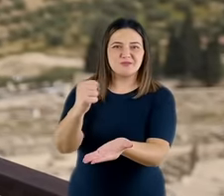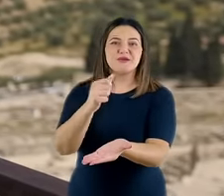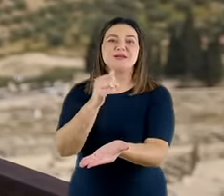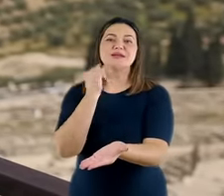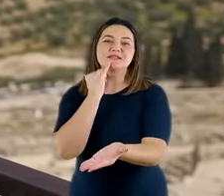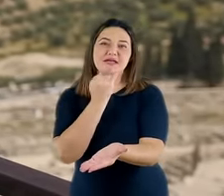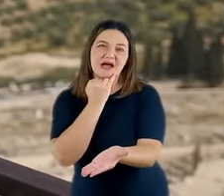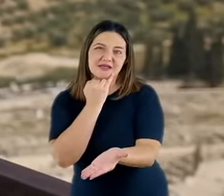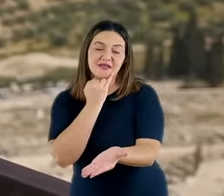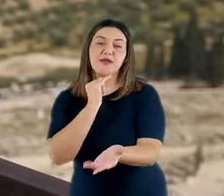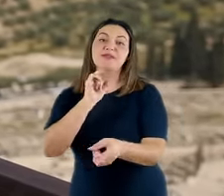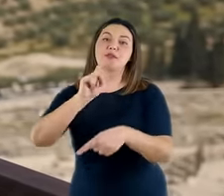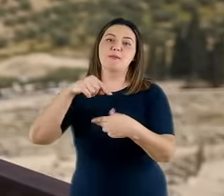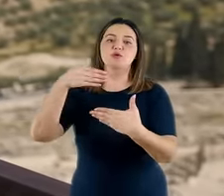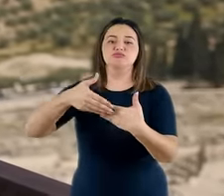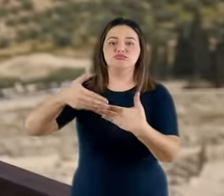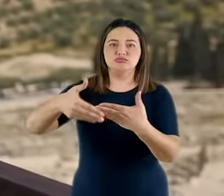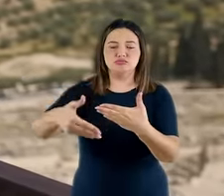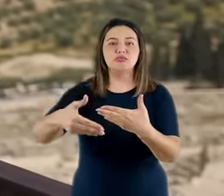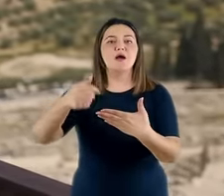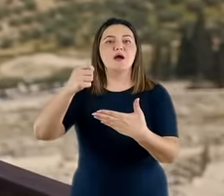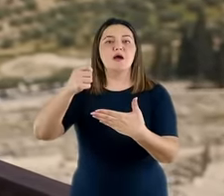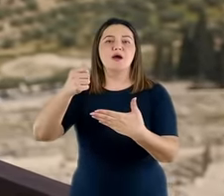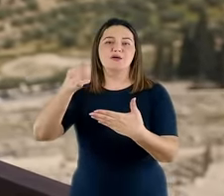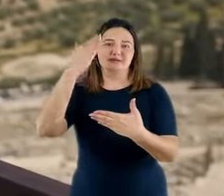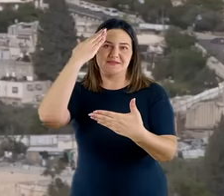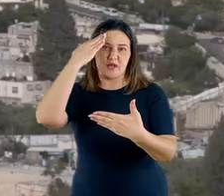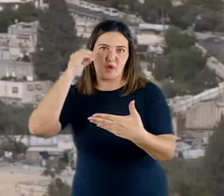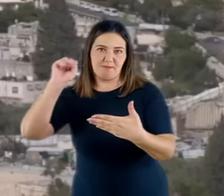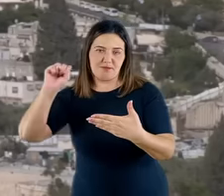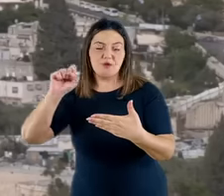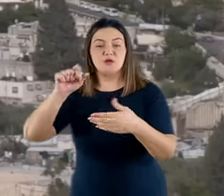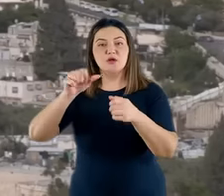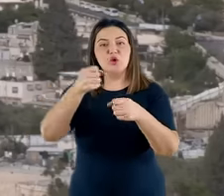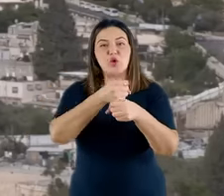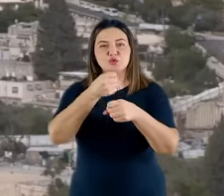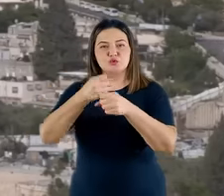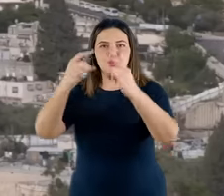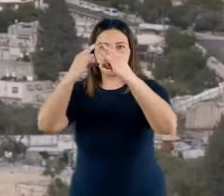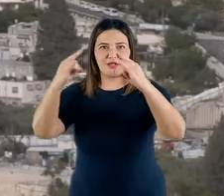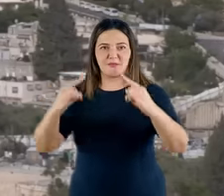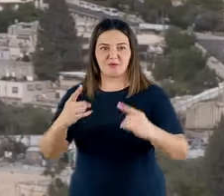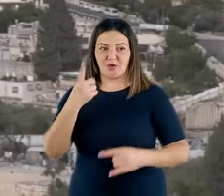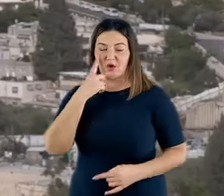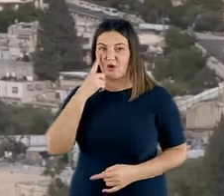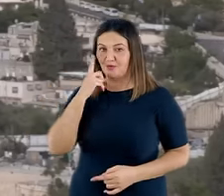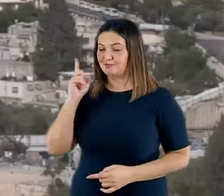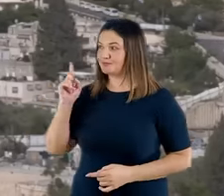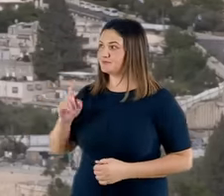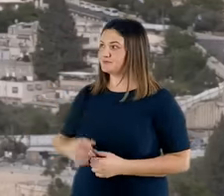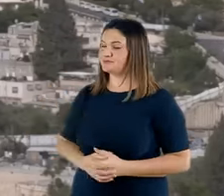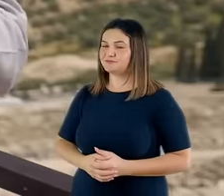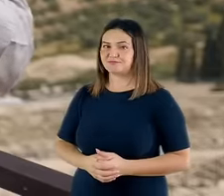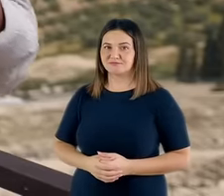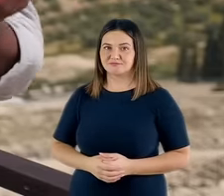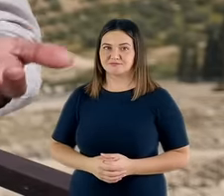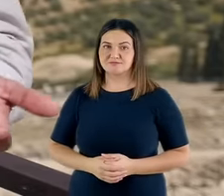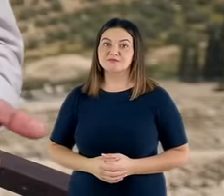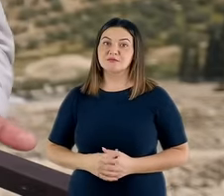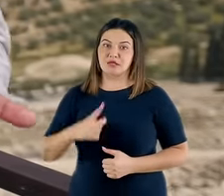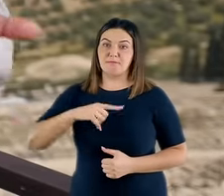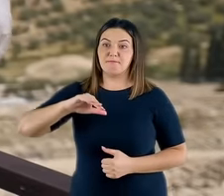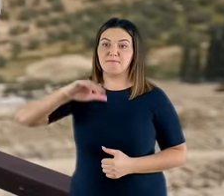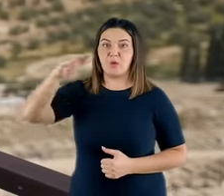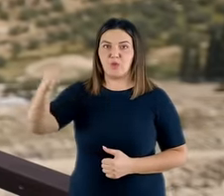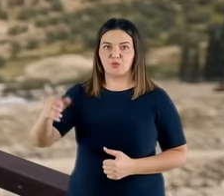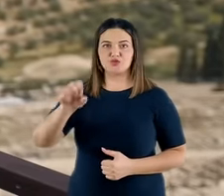posteriormente, Salomão construiu o seu templo. Eu também fiz menção do Monte Sião, que fica naquela parte ali atrás. Embora a